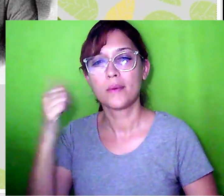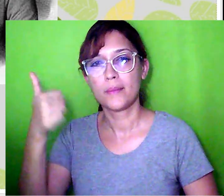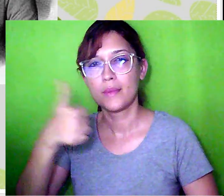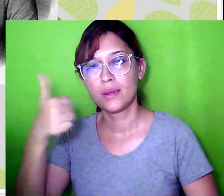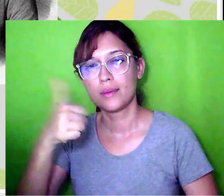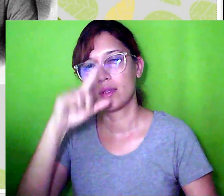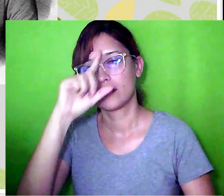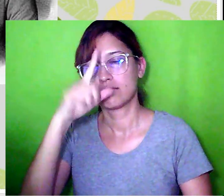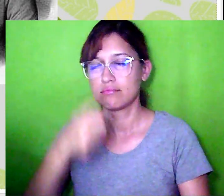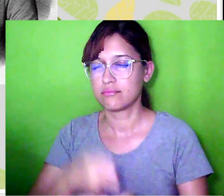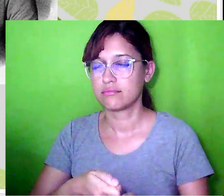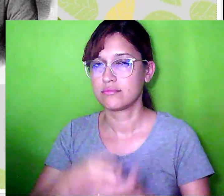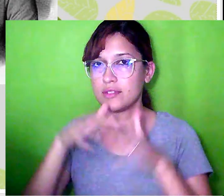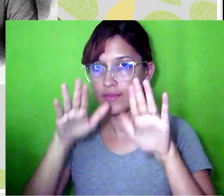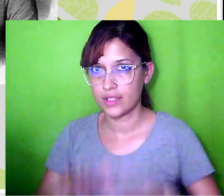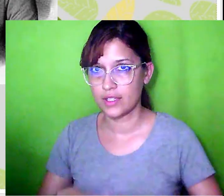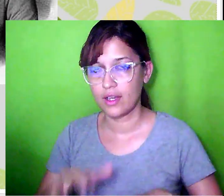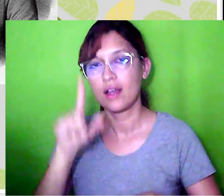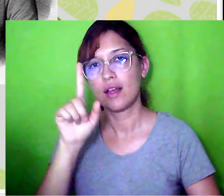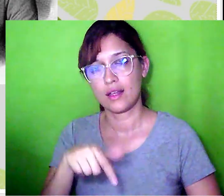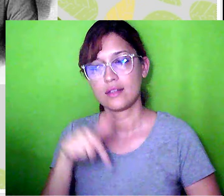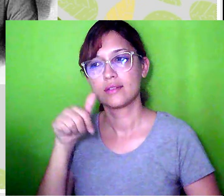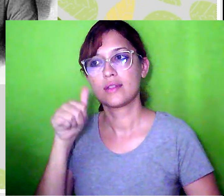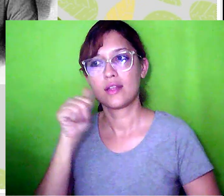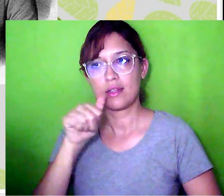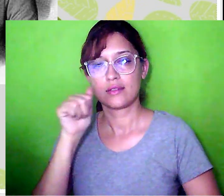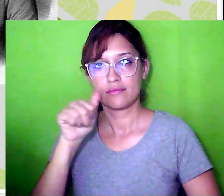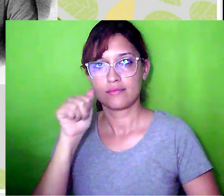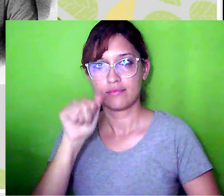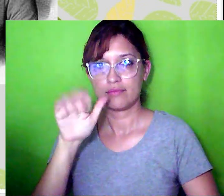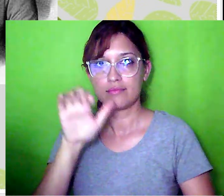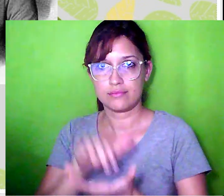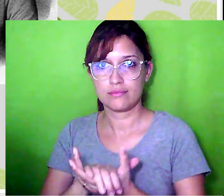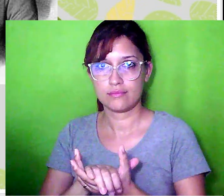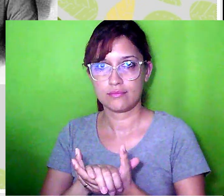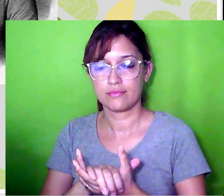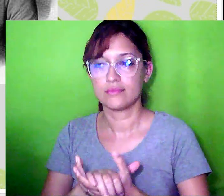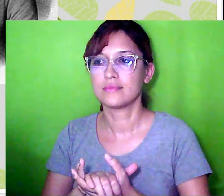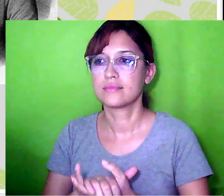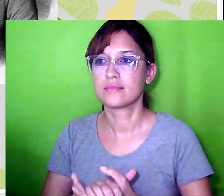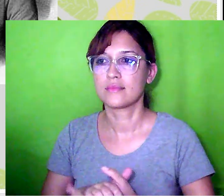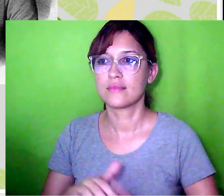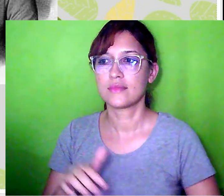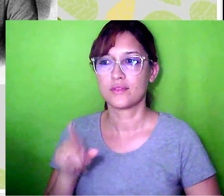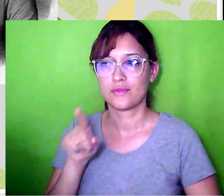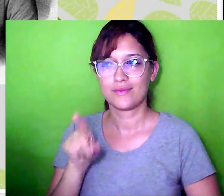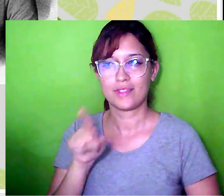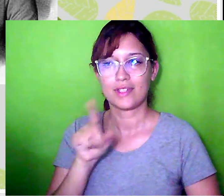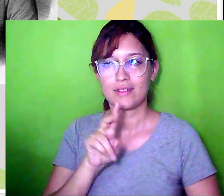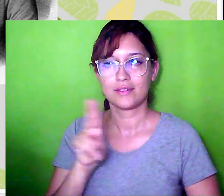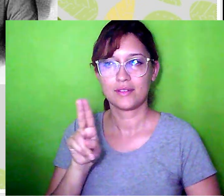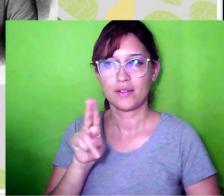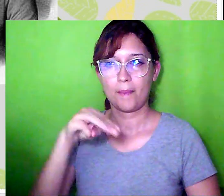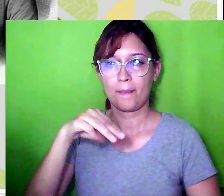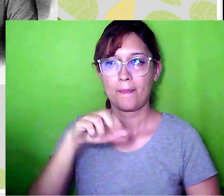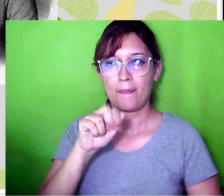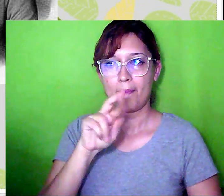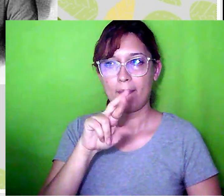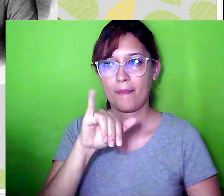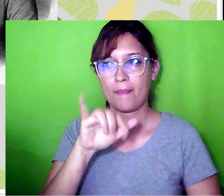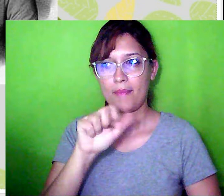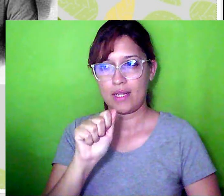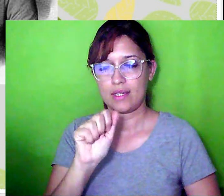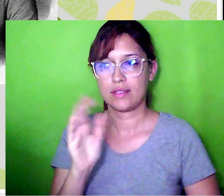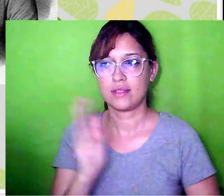Essa decisão foi influenciada por Maria Leopoldina, que era a esposa de Dom Pedro